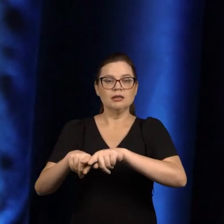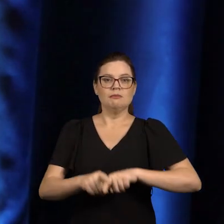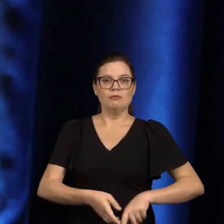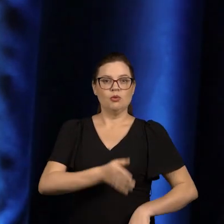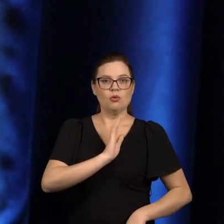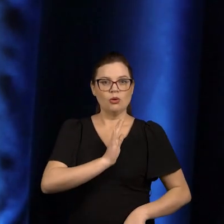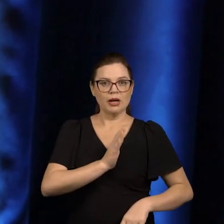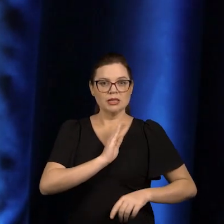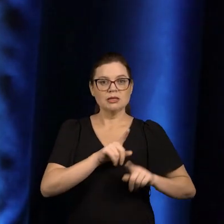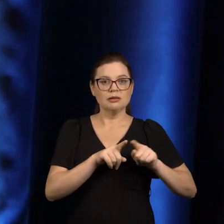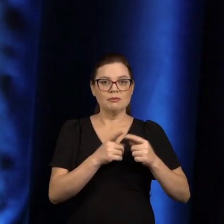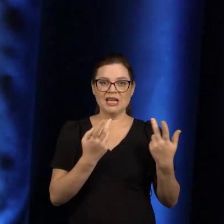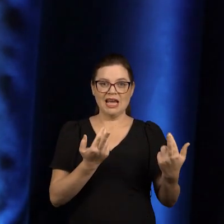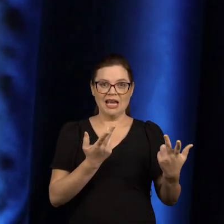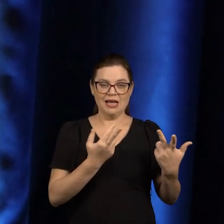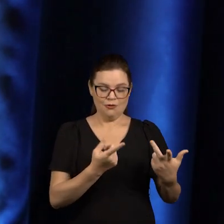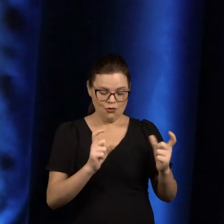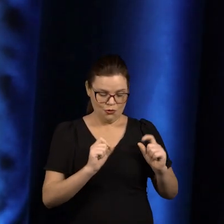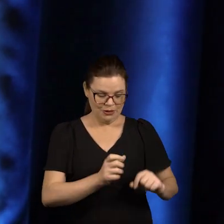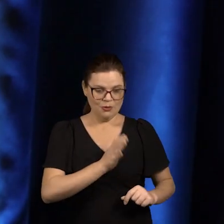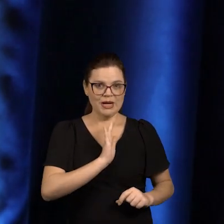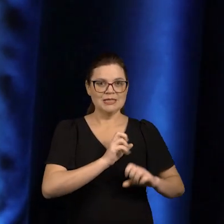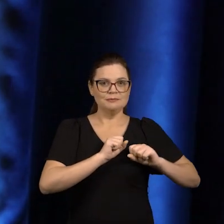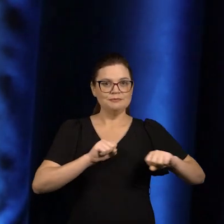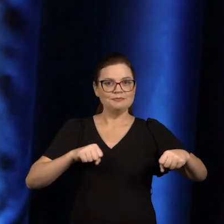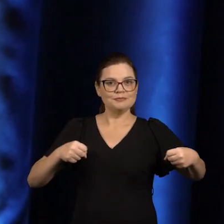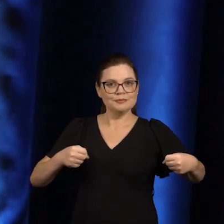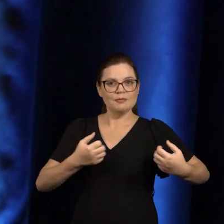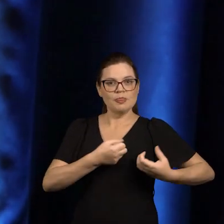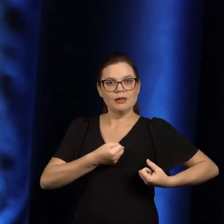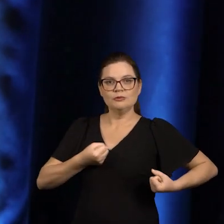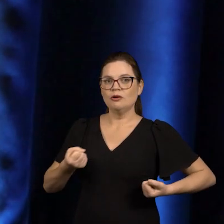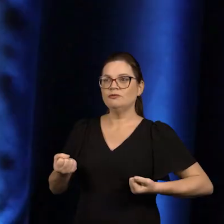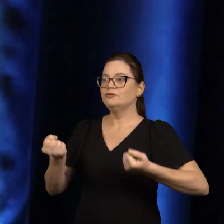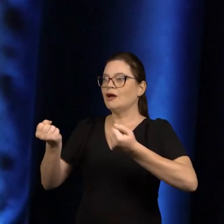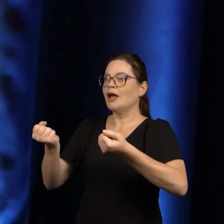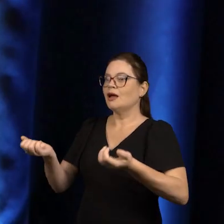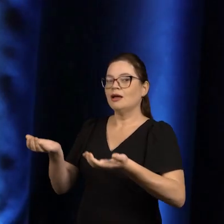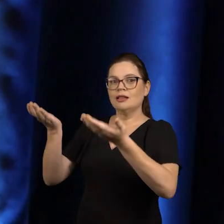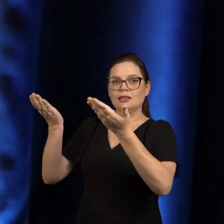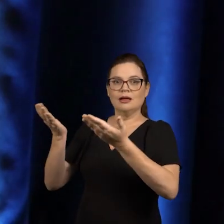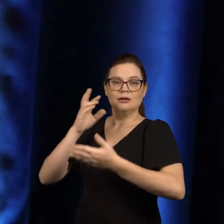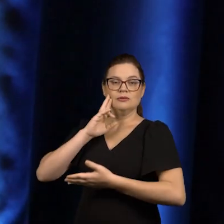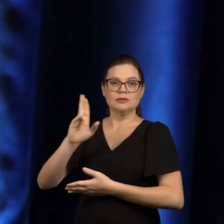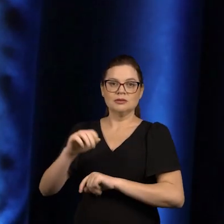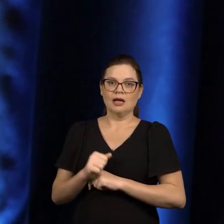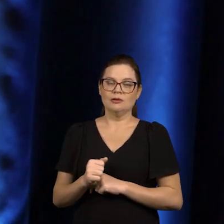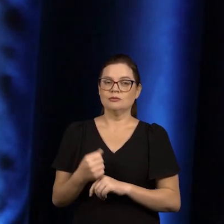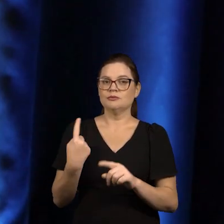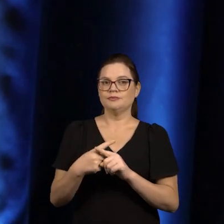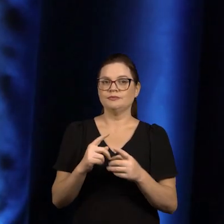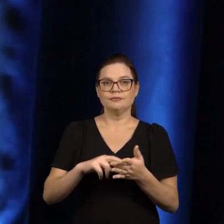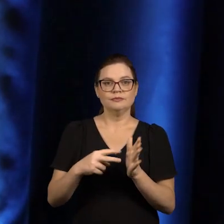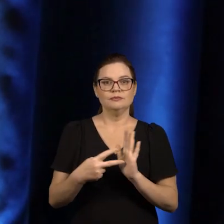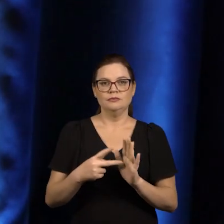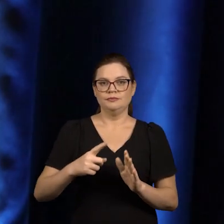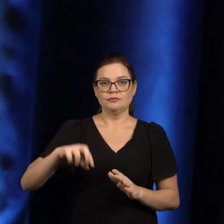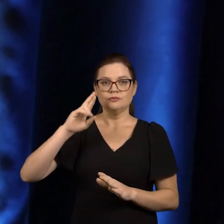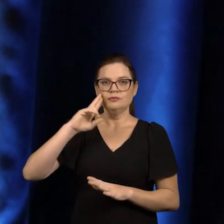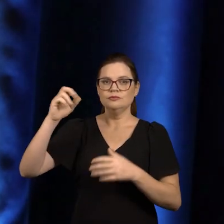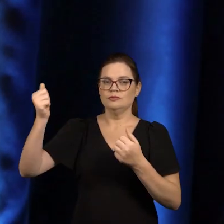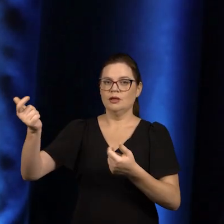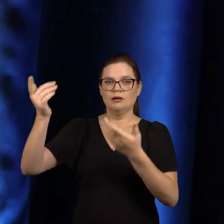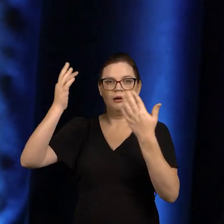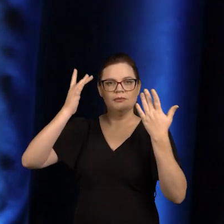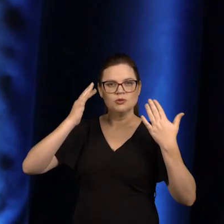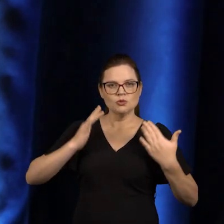de adoração. Ele é composto justamente por aquilo que o próprio Senhor tem nos dado, de uma vida agradável a